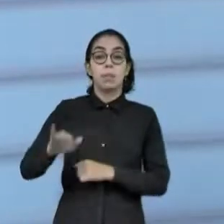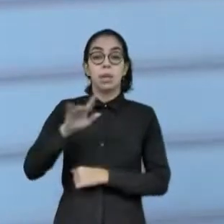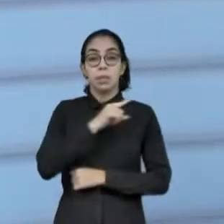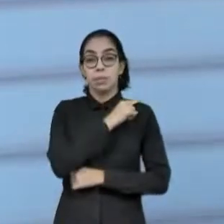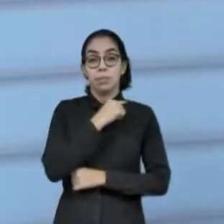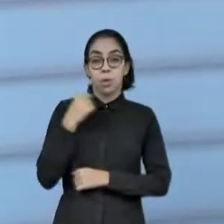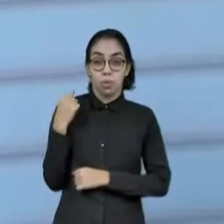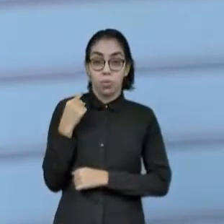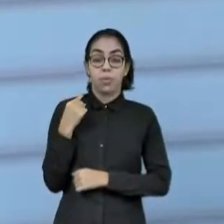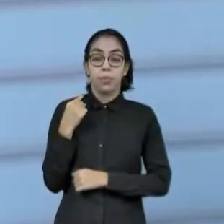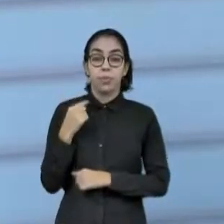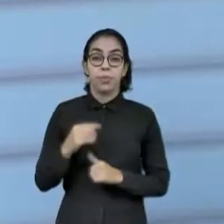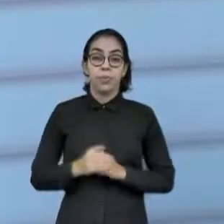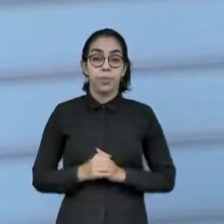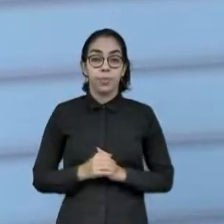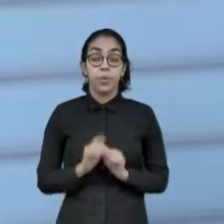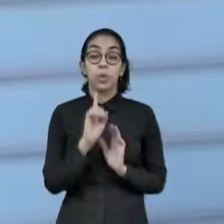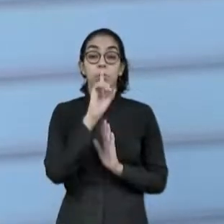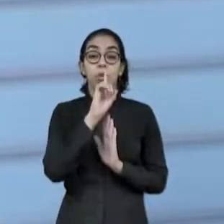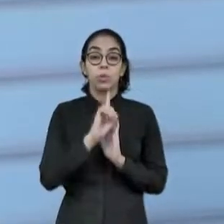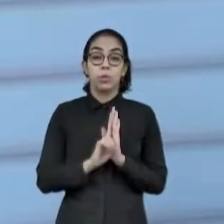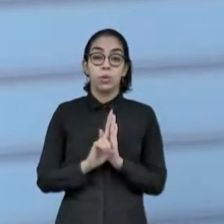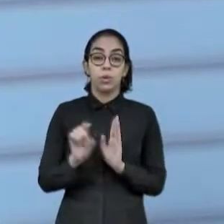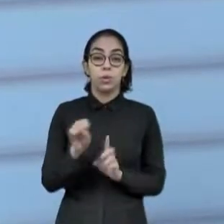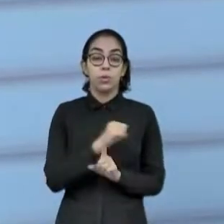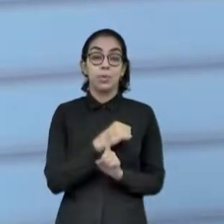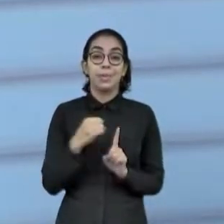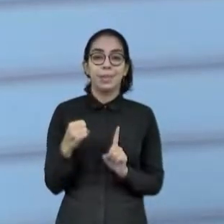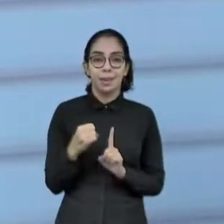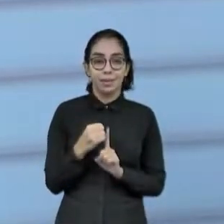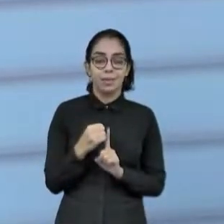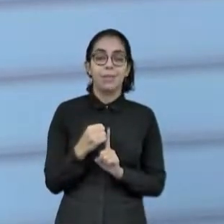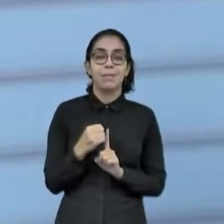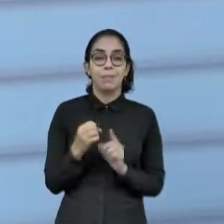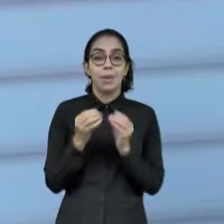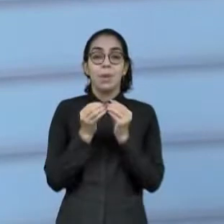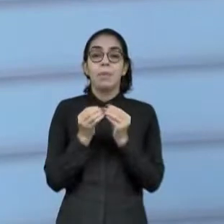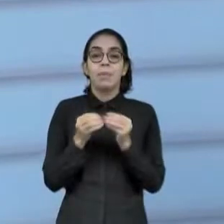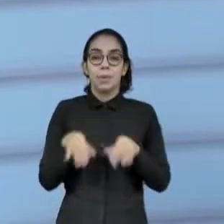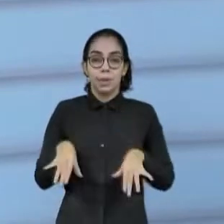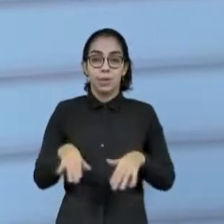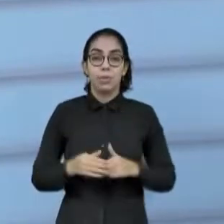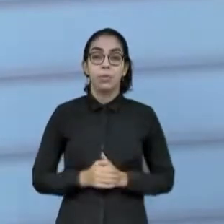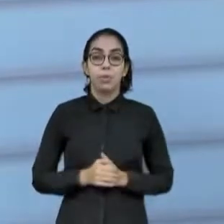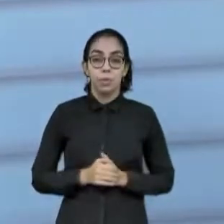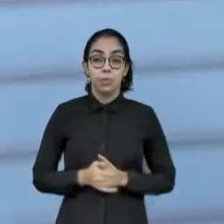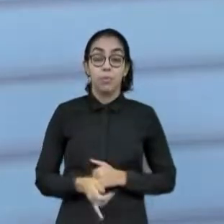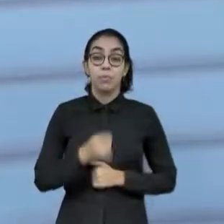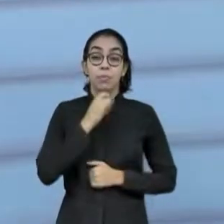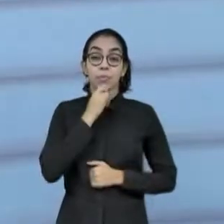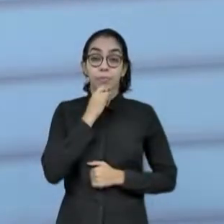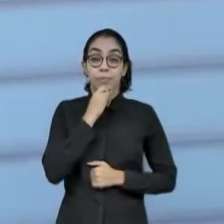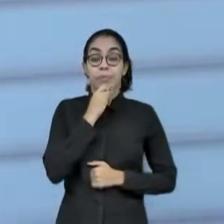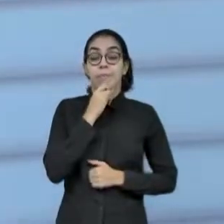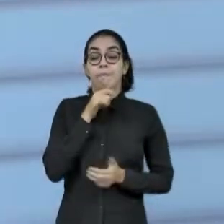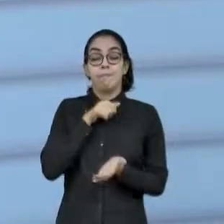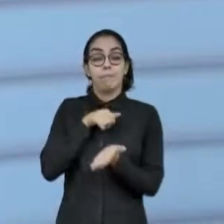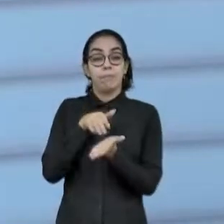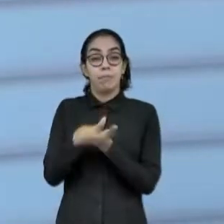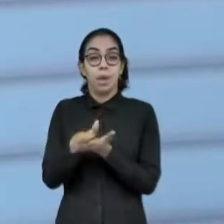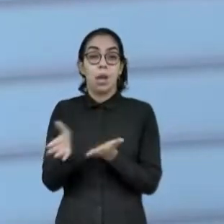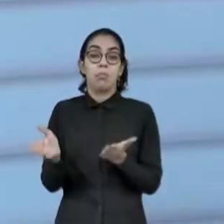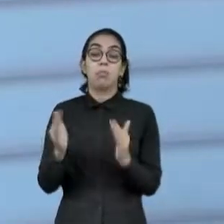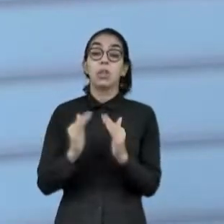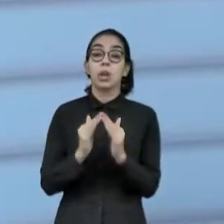número, né? Os direitos sociais também são afetados, né? Como a questão dos despejos forçados, a questão da moradia,